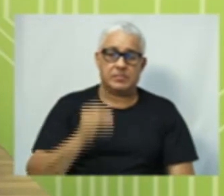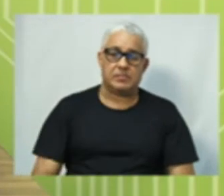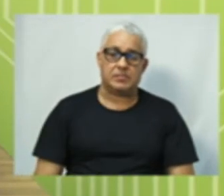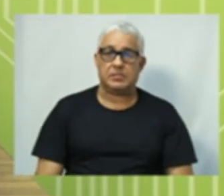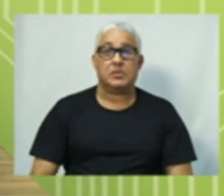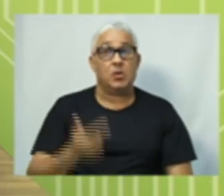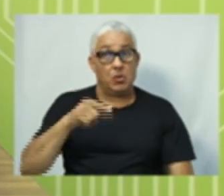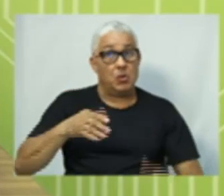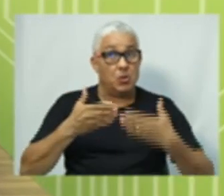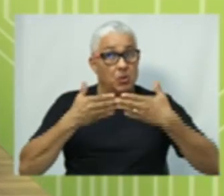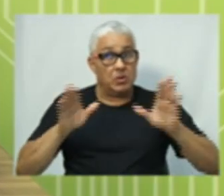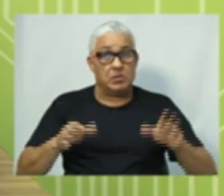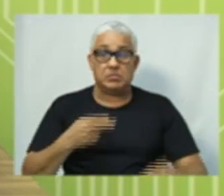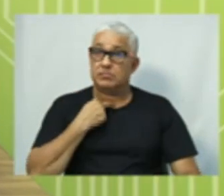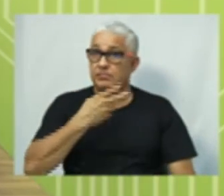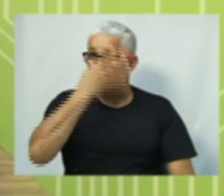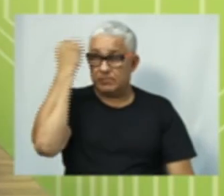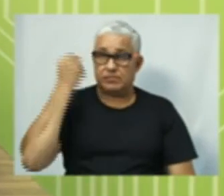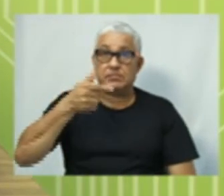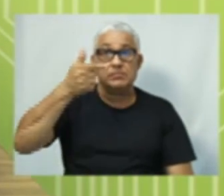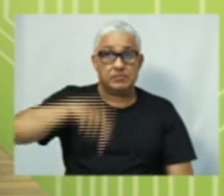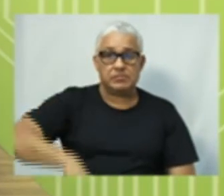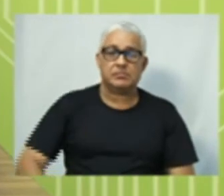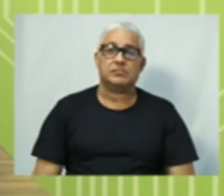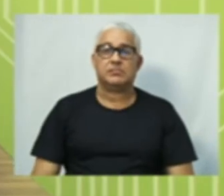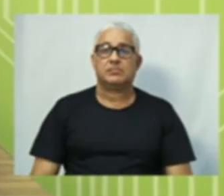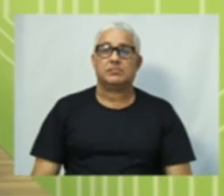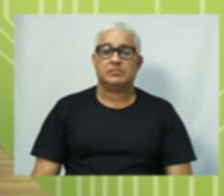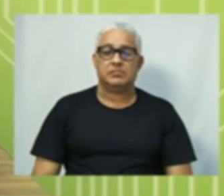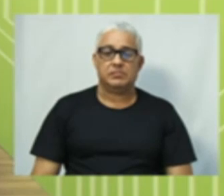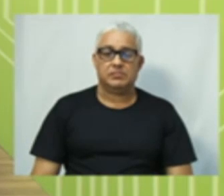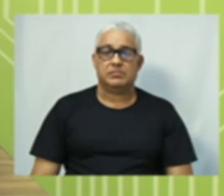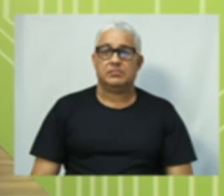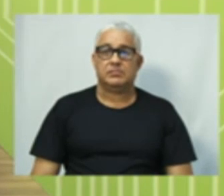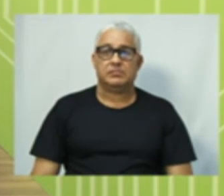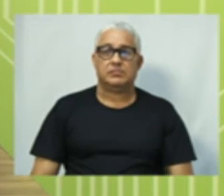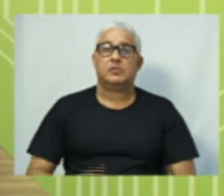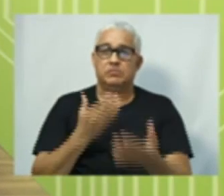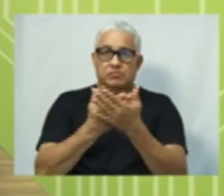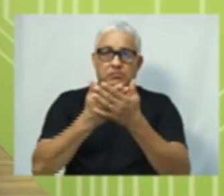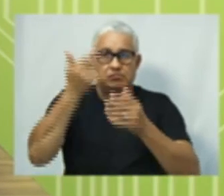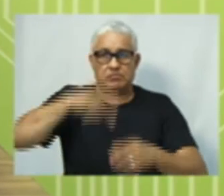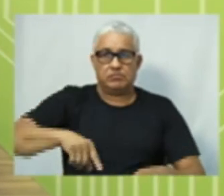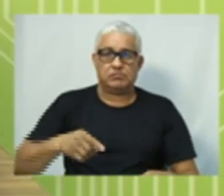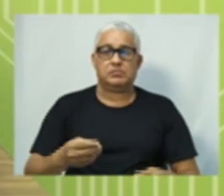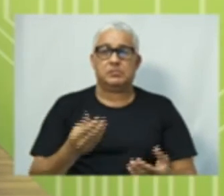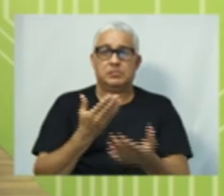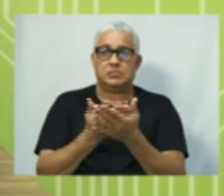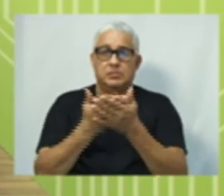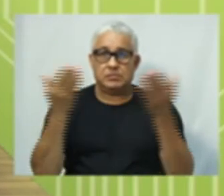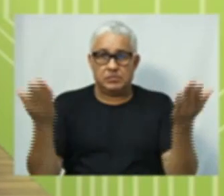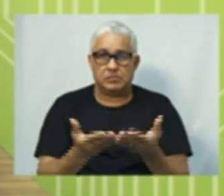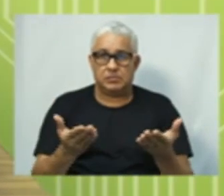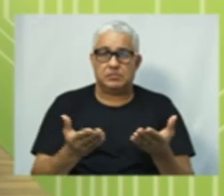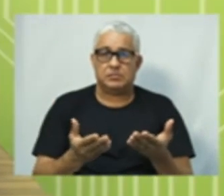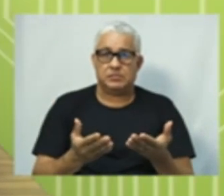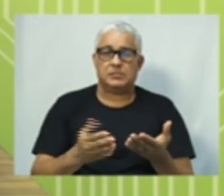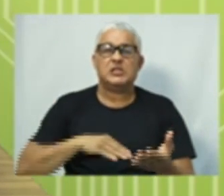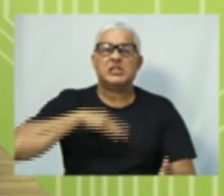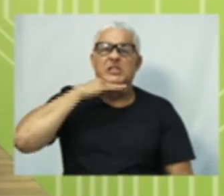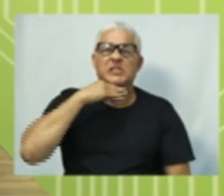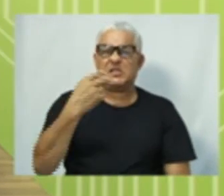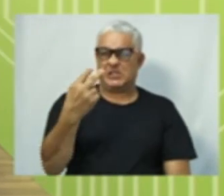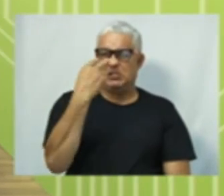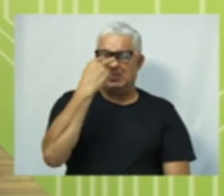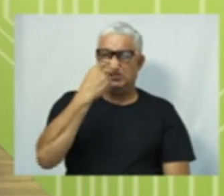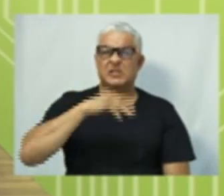reabriu, não esqueça, hein? Refaça aquela tarefa, faça essa tarefa e olha, veja minha aula de novo, veja mais uma vez, canse da minha cara, reveja